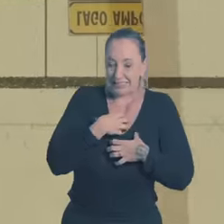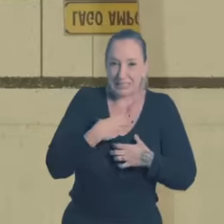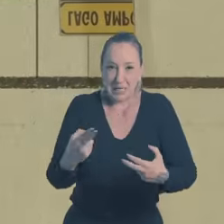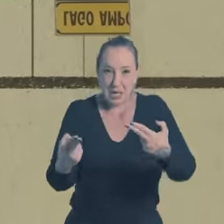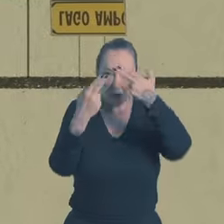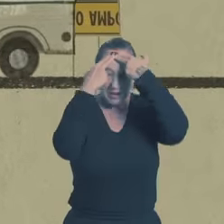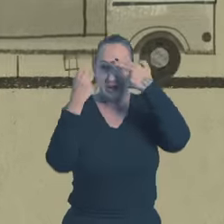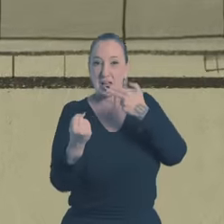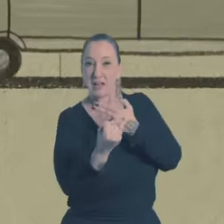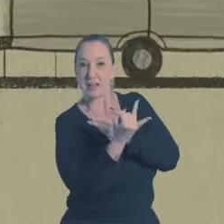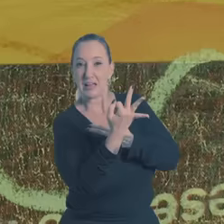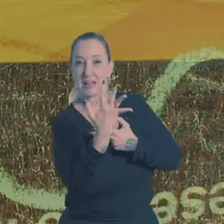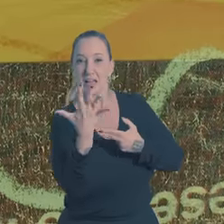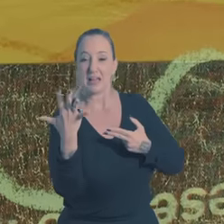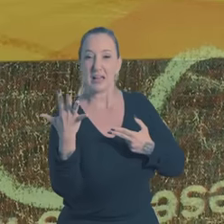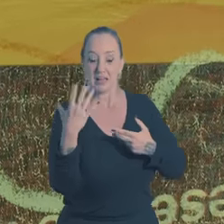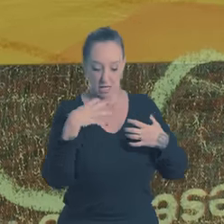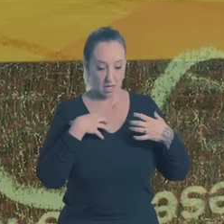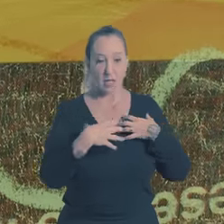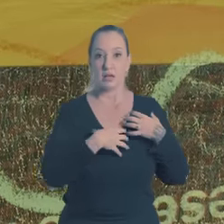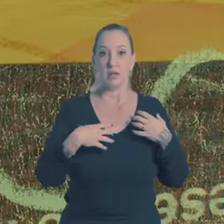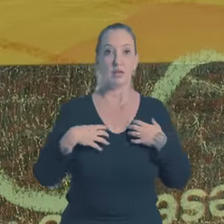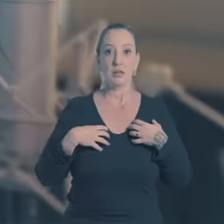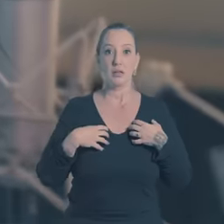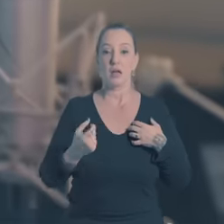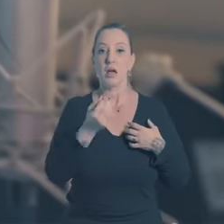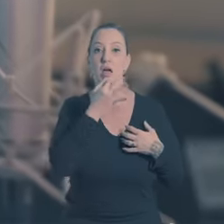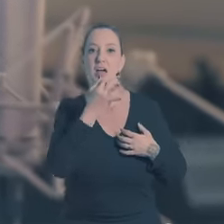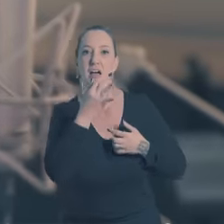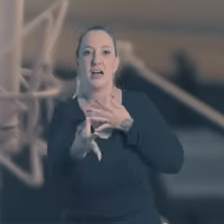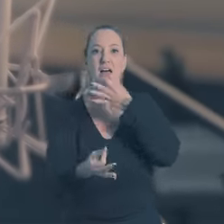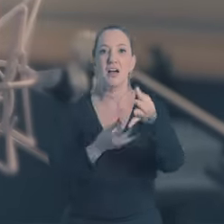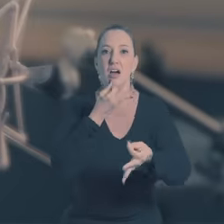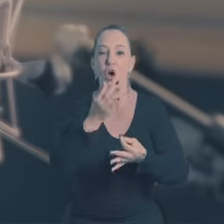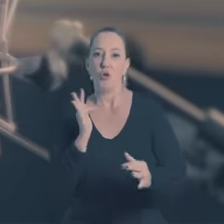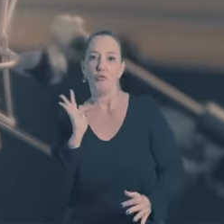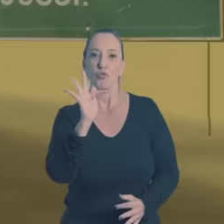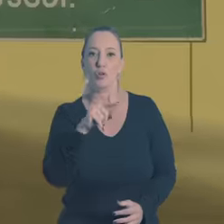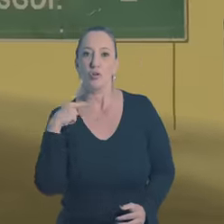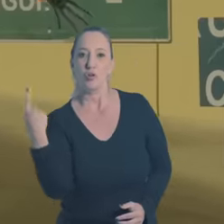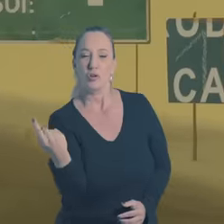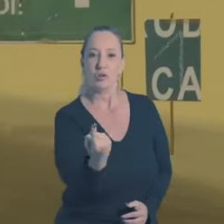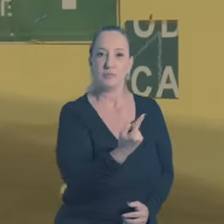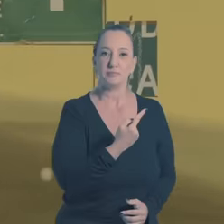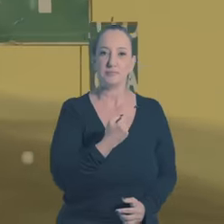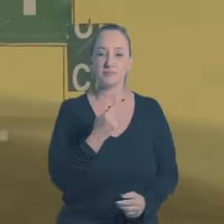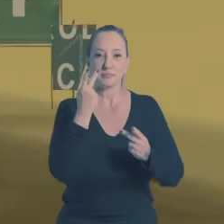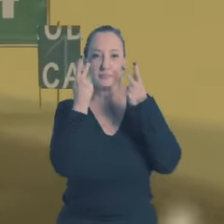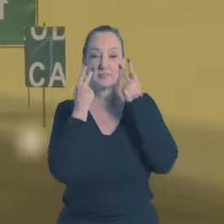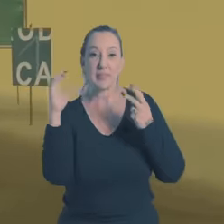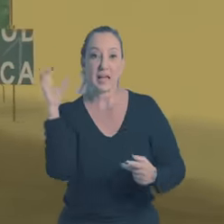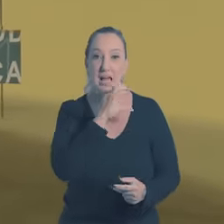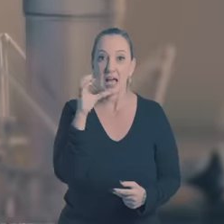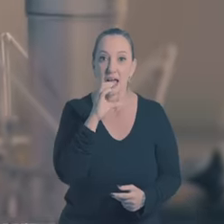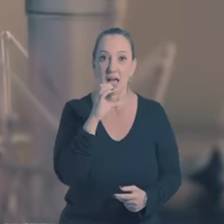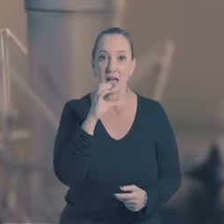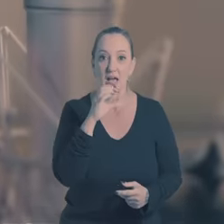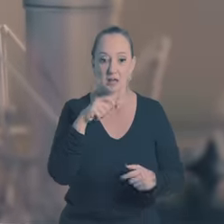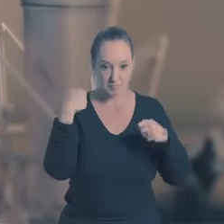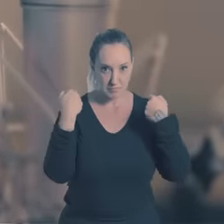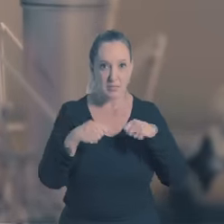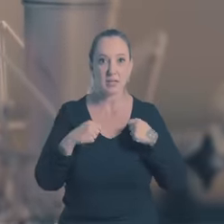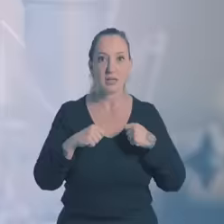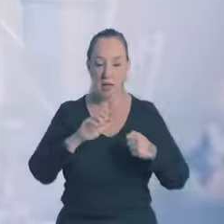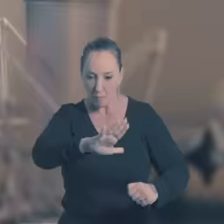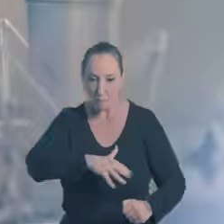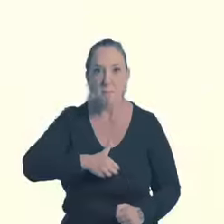de trauma, fora a parte física e nós na crítica, pra que o nosso futuro não chore. A urgência é, precisamos